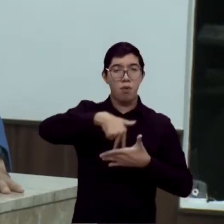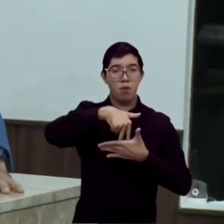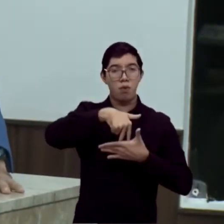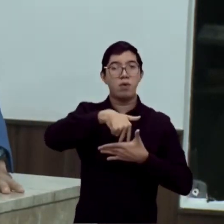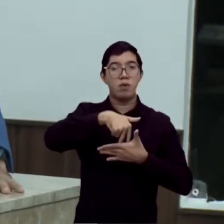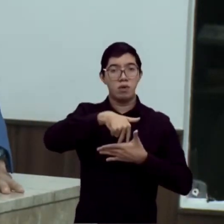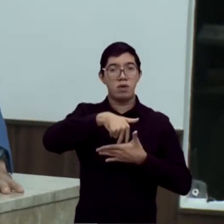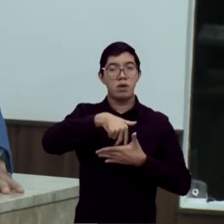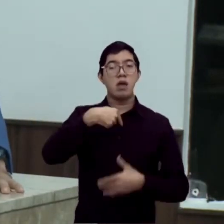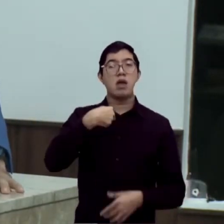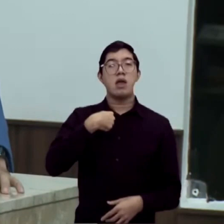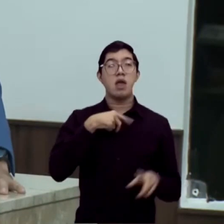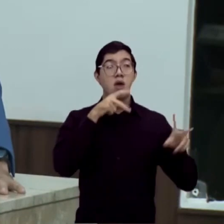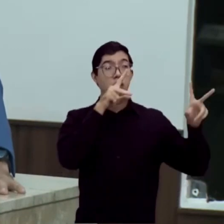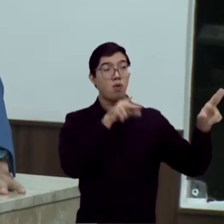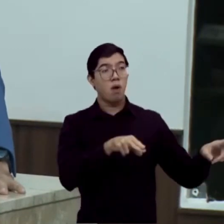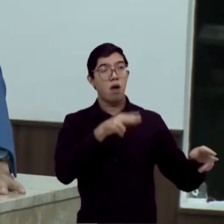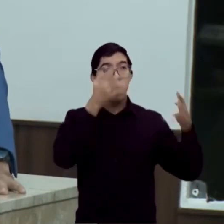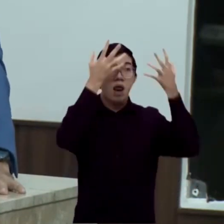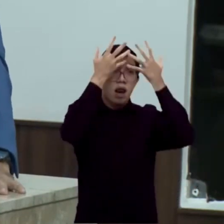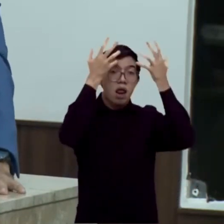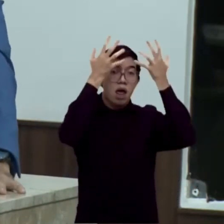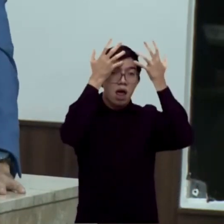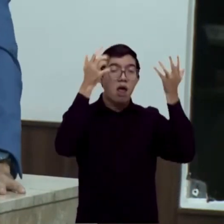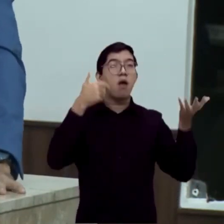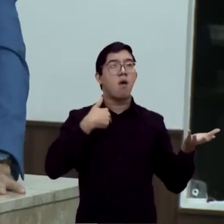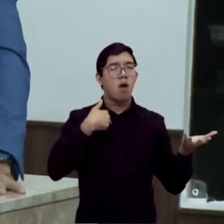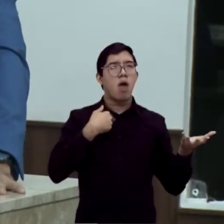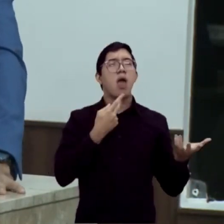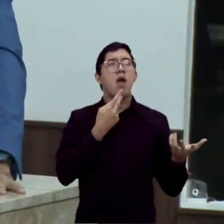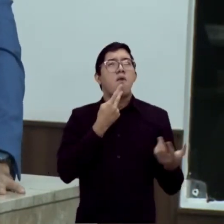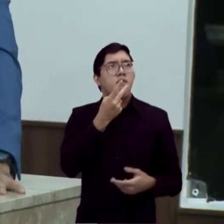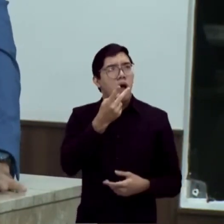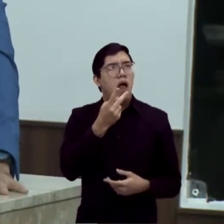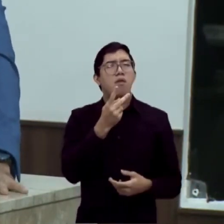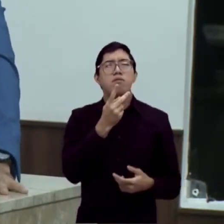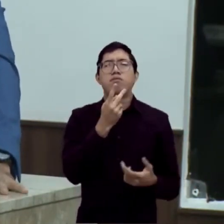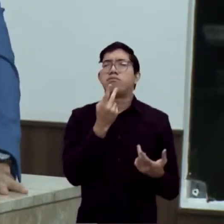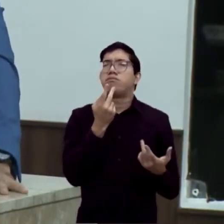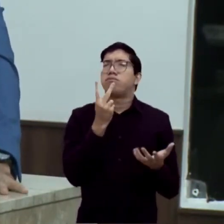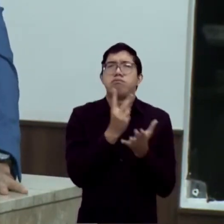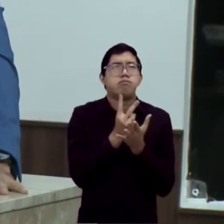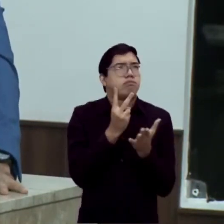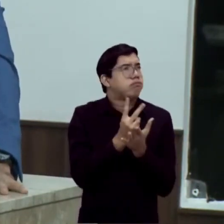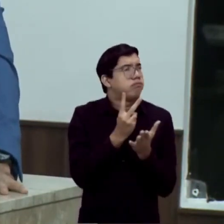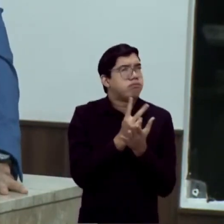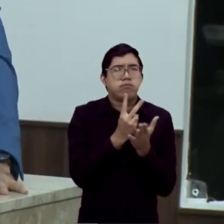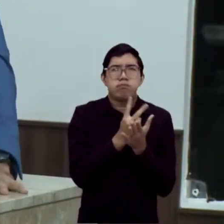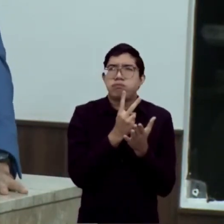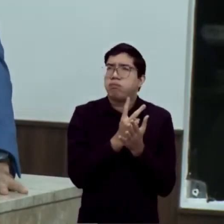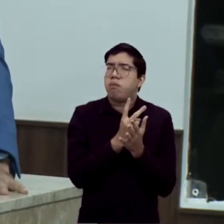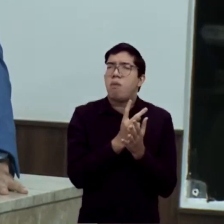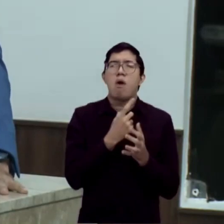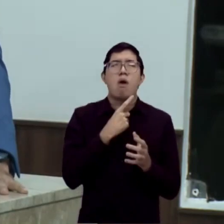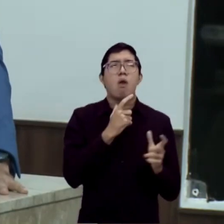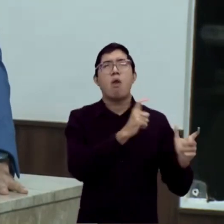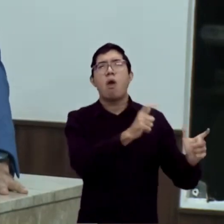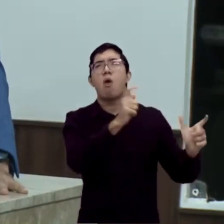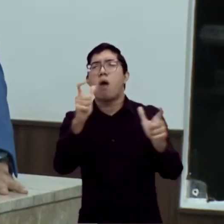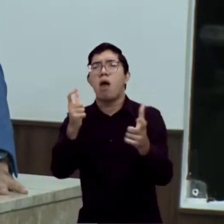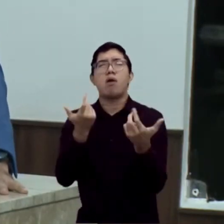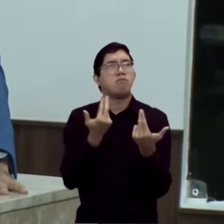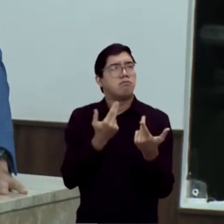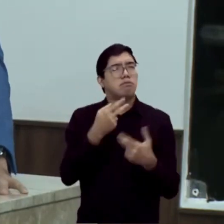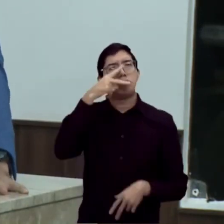faz. Eu falo aqui, eu falo em todos os cantos. Ontem eu tive uma conversa, inclusive, com o Roberto Cláudio, que para